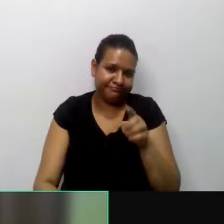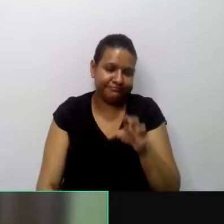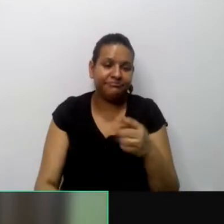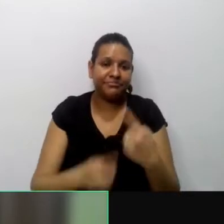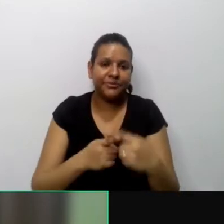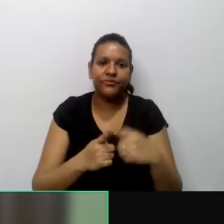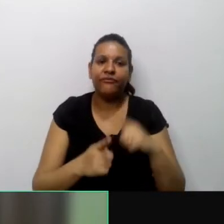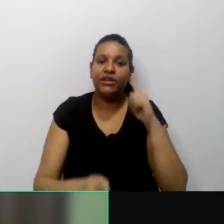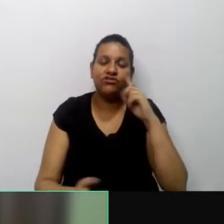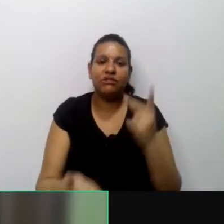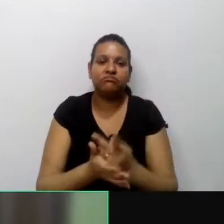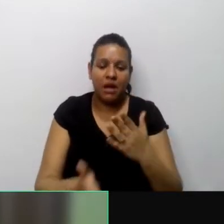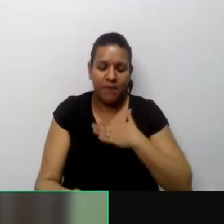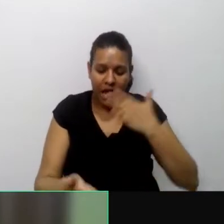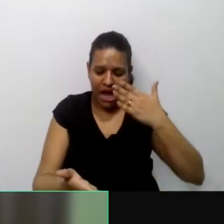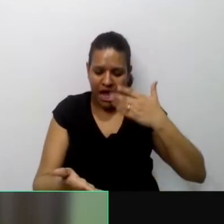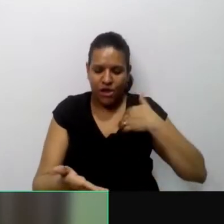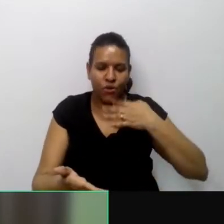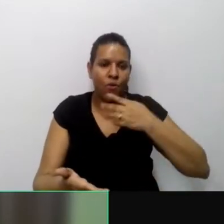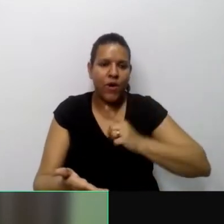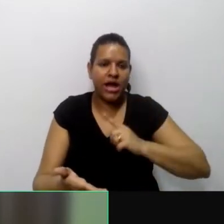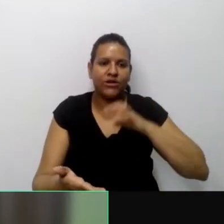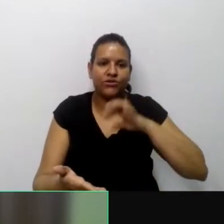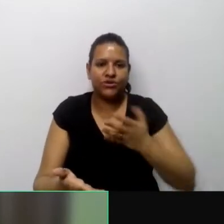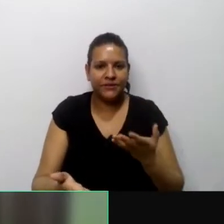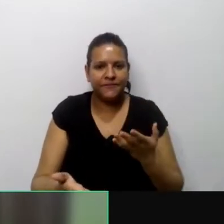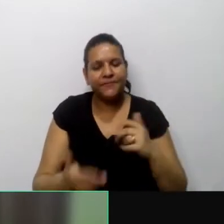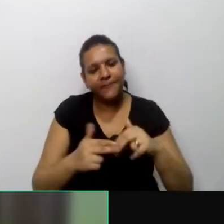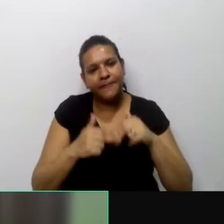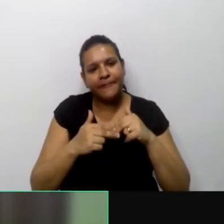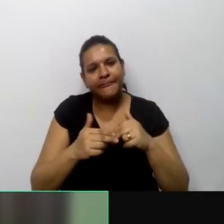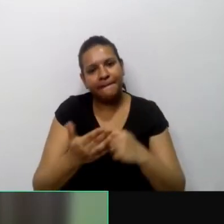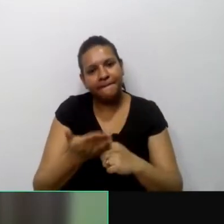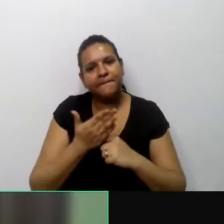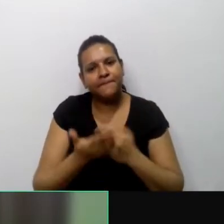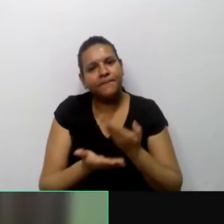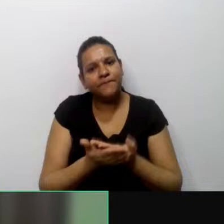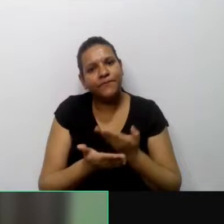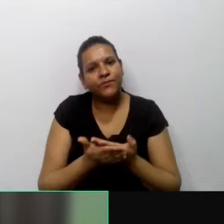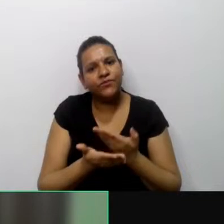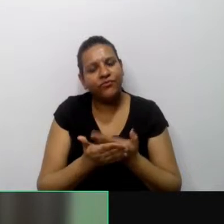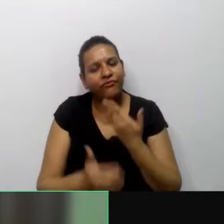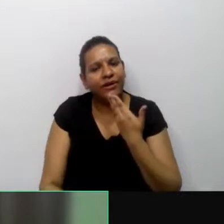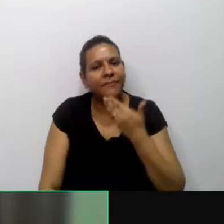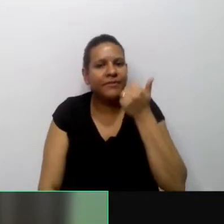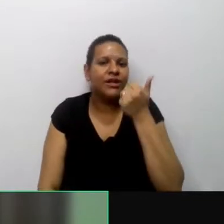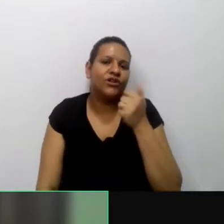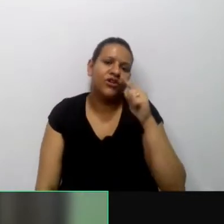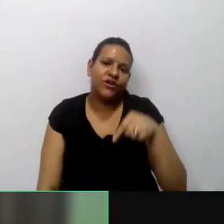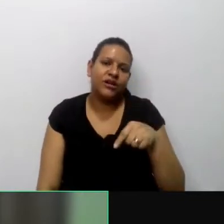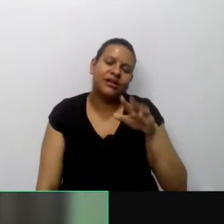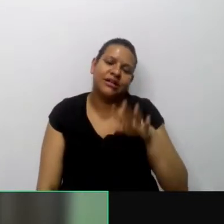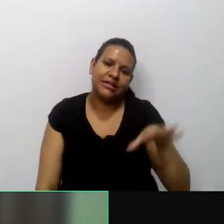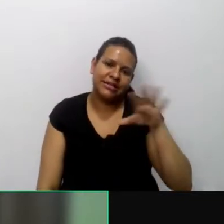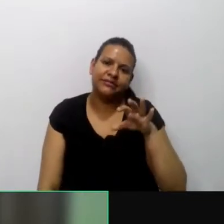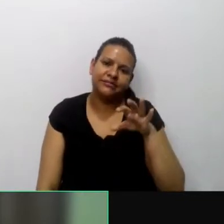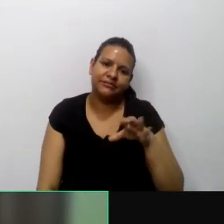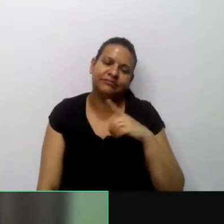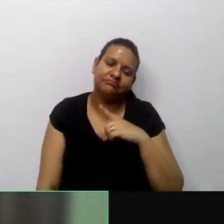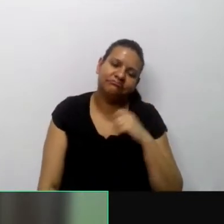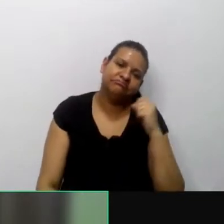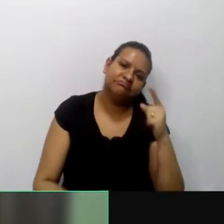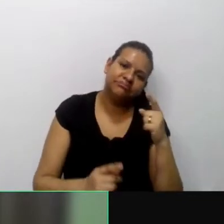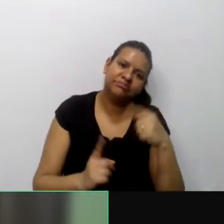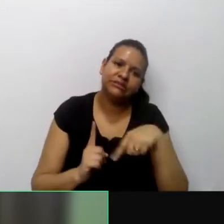boa forma de trabalhar isso sem tornar a nossa aula, né? Sem que nossa aula tenha aquele efeito retroativo negativo de que a